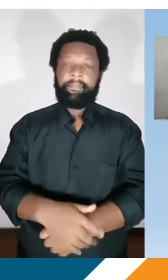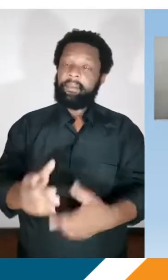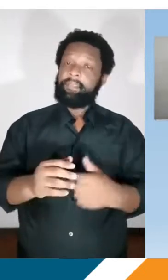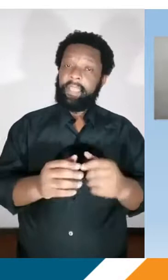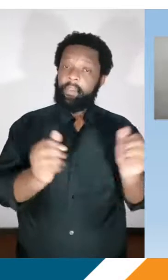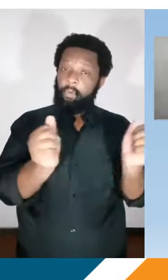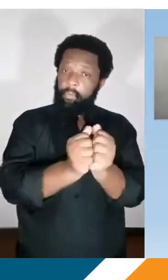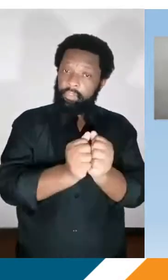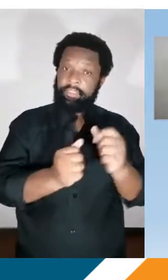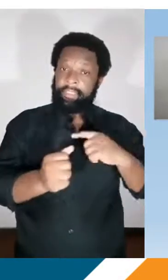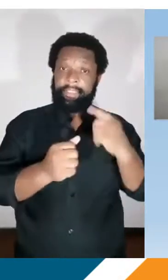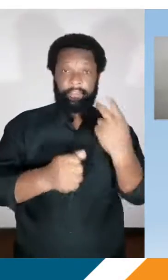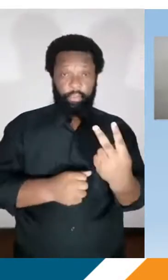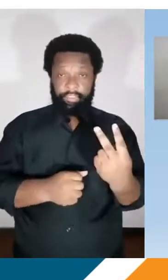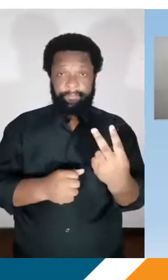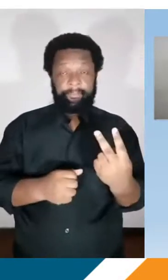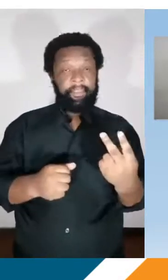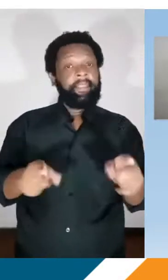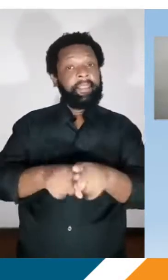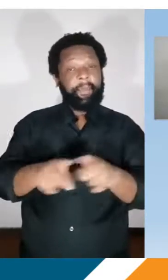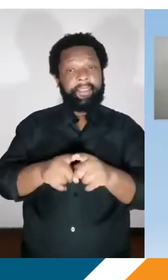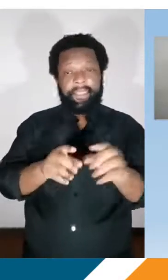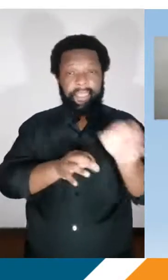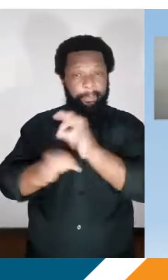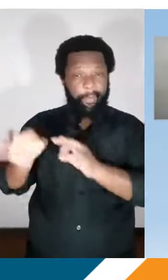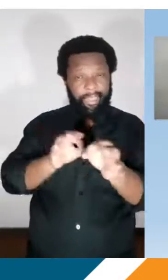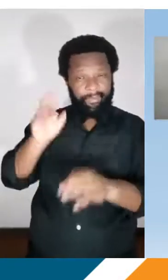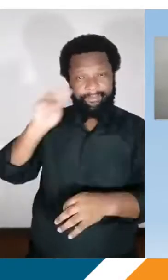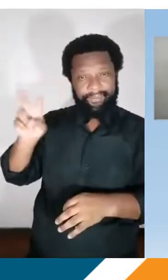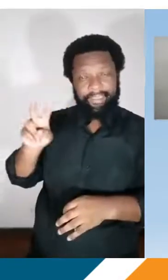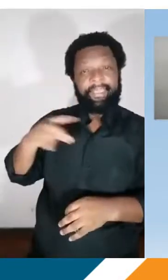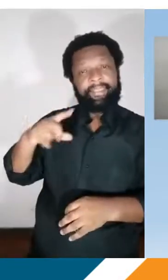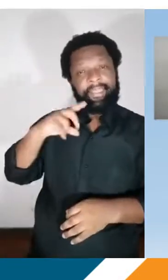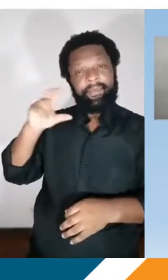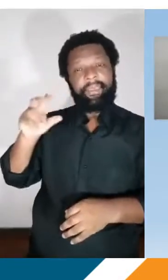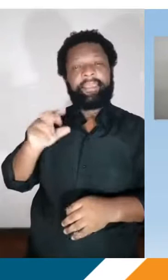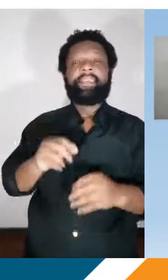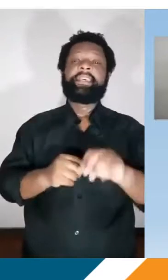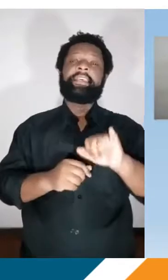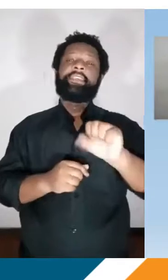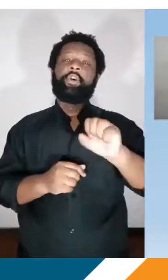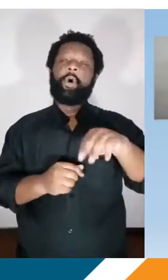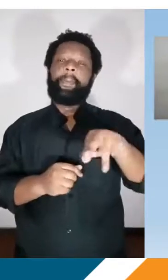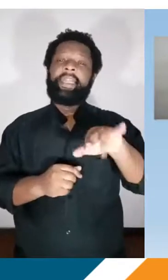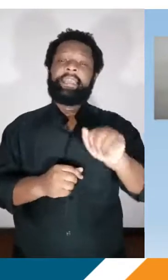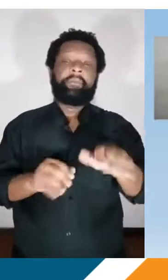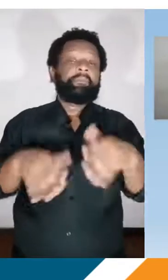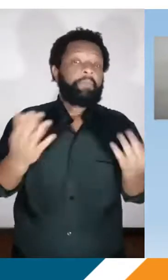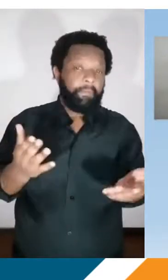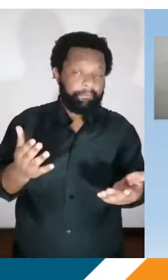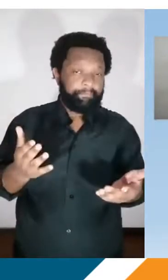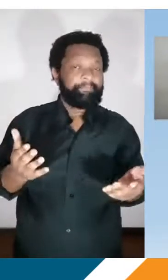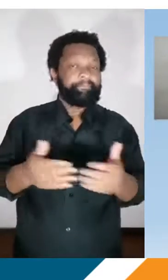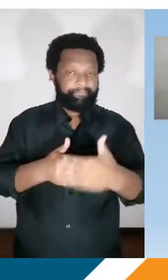Então, ele dá 2 compostos, reparem, tá? E entre as moléculas apresentadas, observe-se a ocorrência de isomeria o quê? Vamos lá,